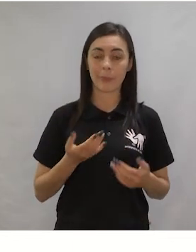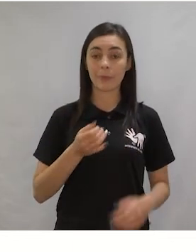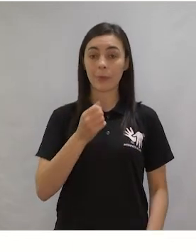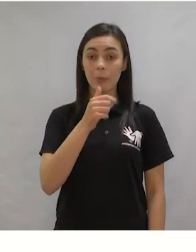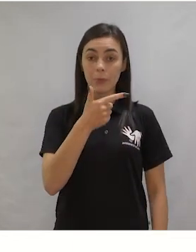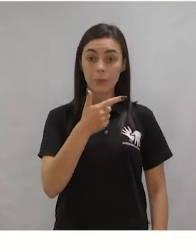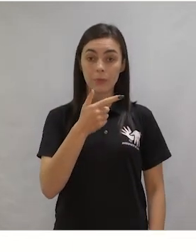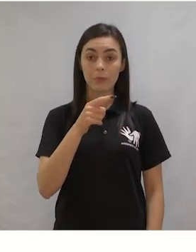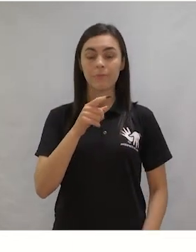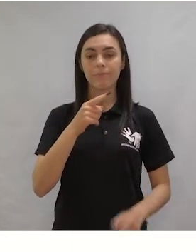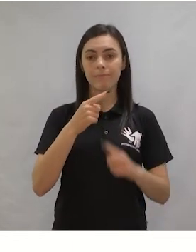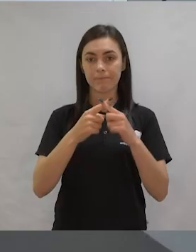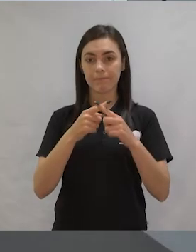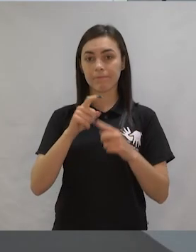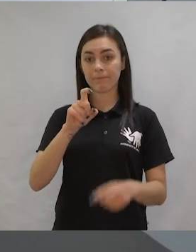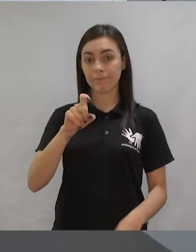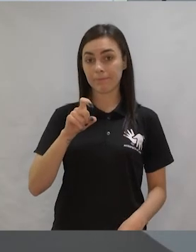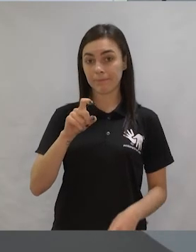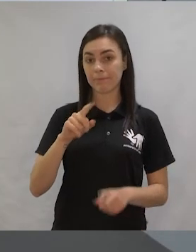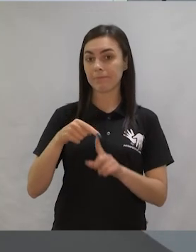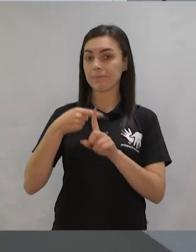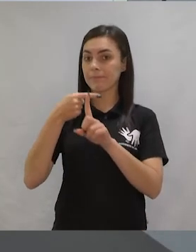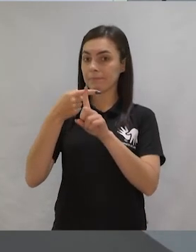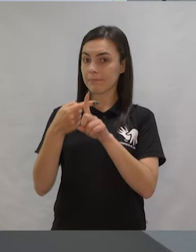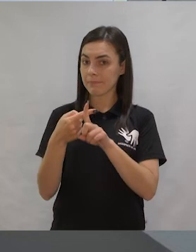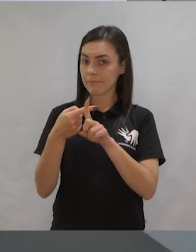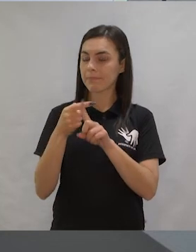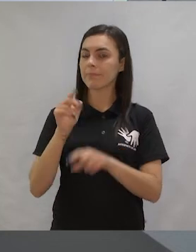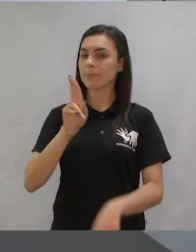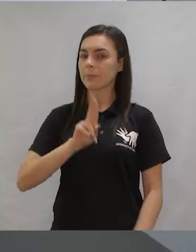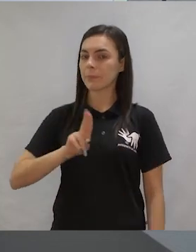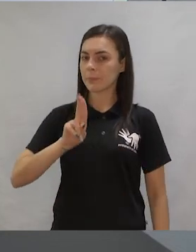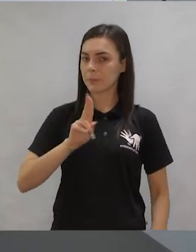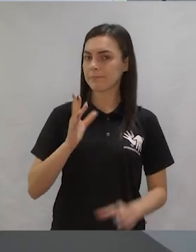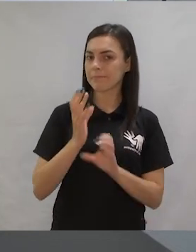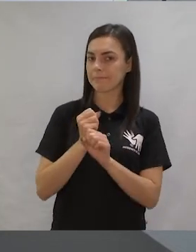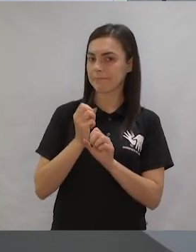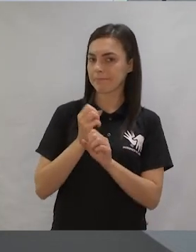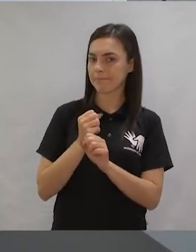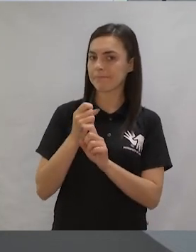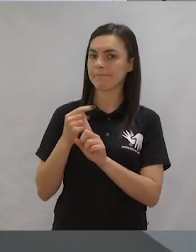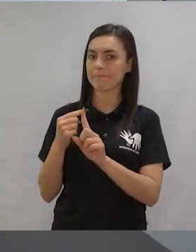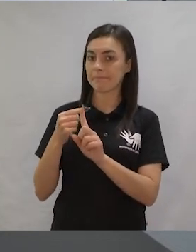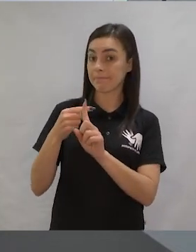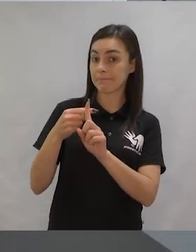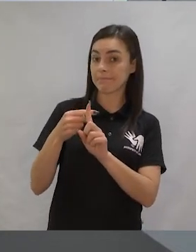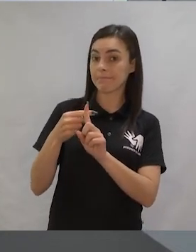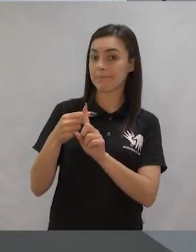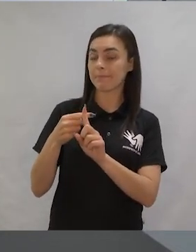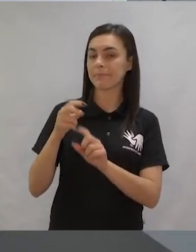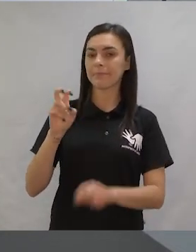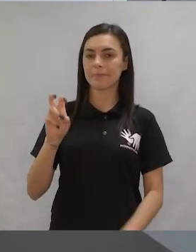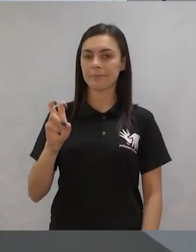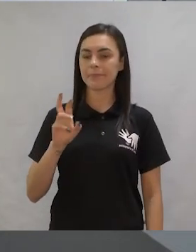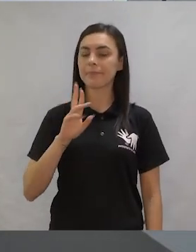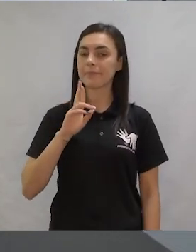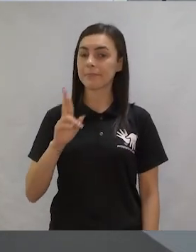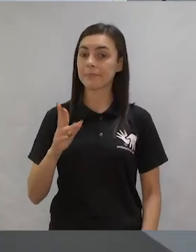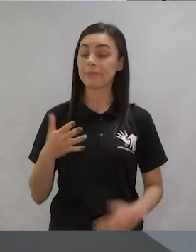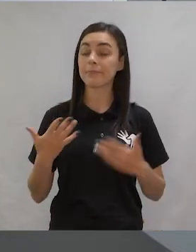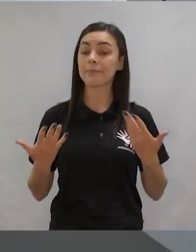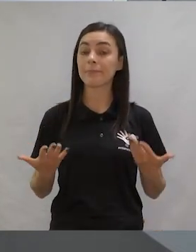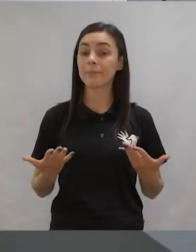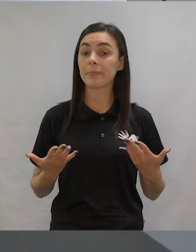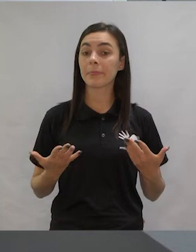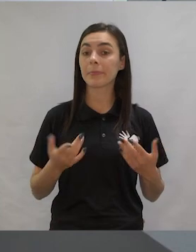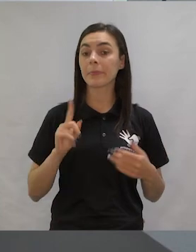Então, o dobro, 2 vezes esse número, somado. Eu usei aqui o sinal da adição, é uma soma. O 5 é